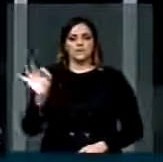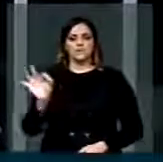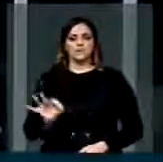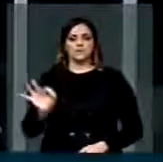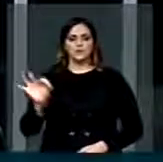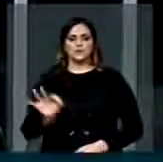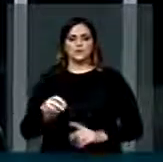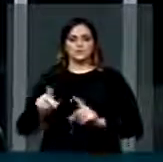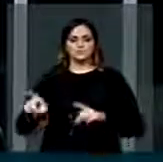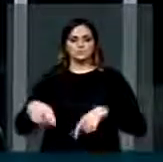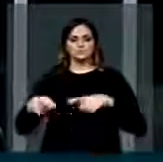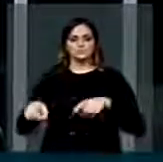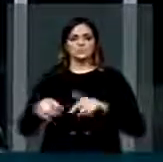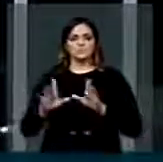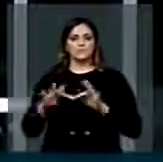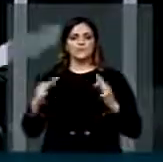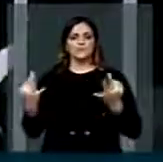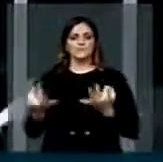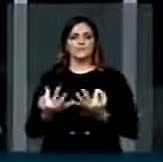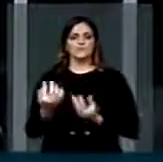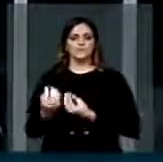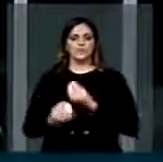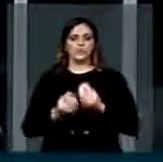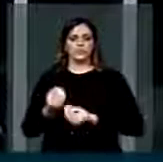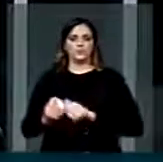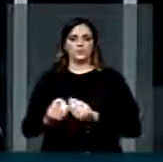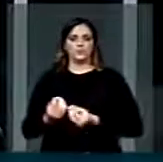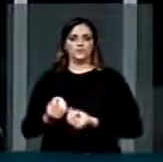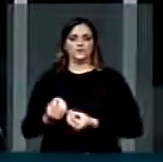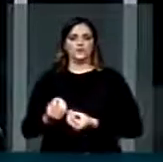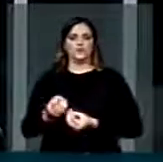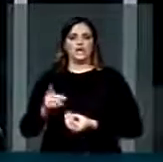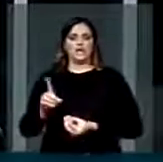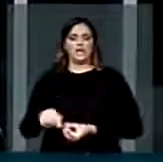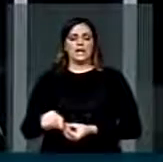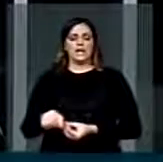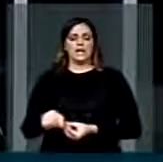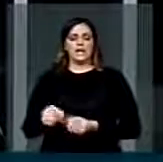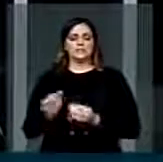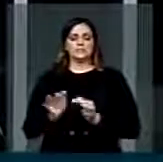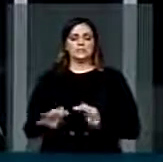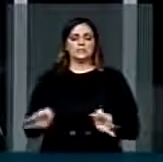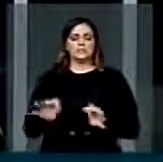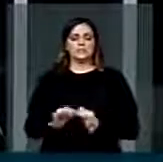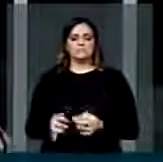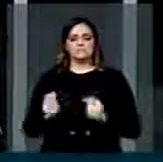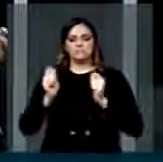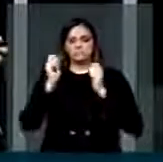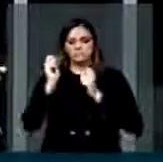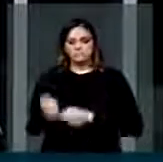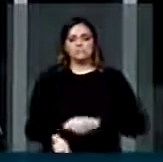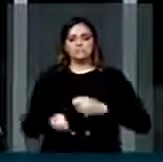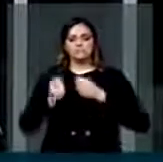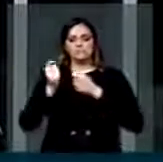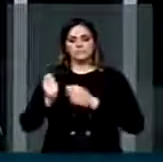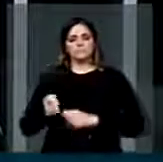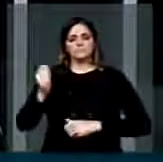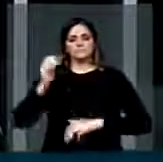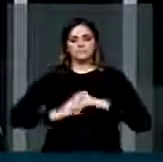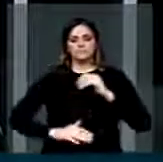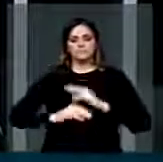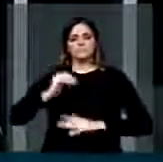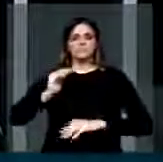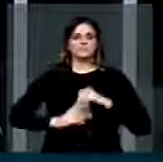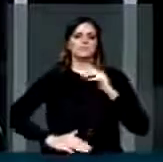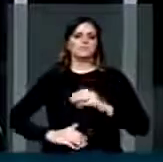da agricultura familiar ainda é feita no toco, como a gente chama, que é feita na